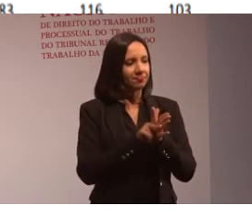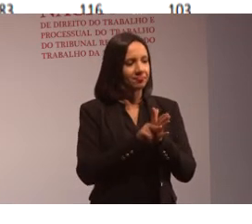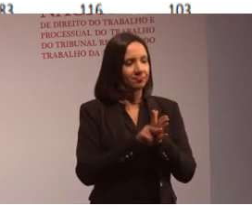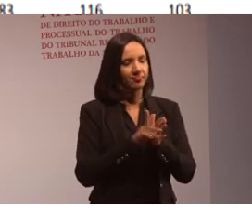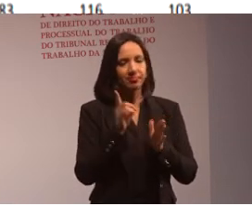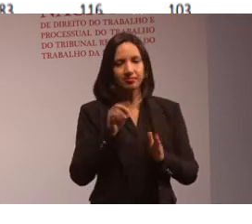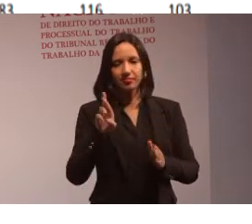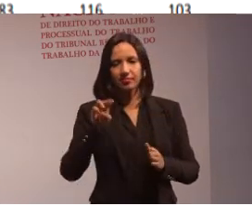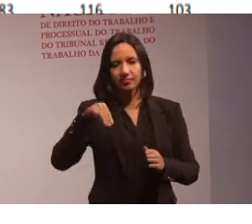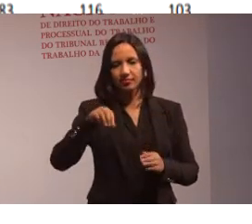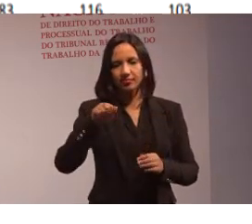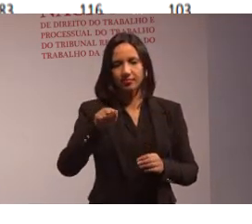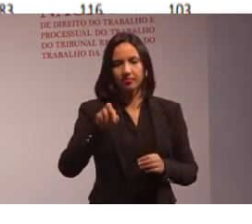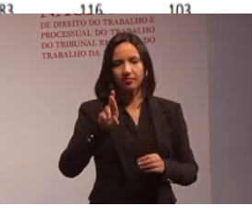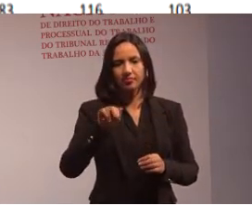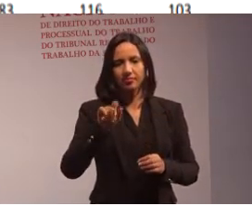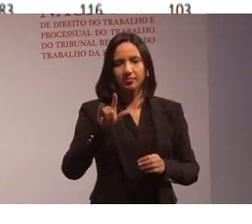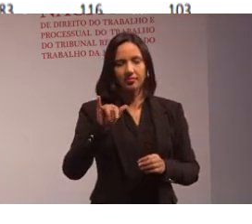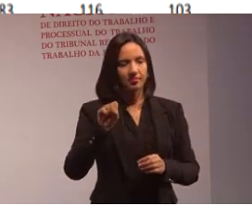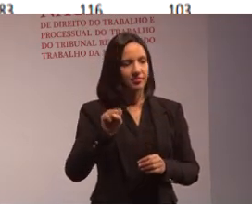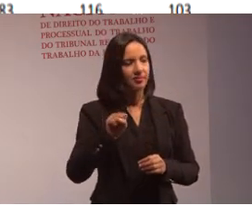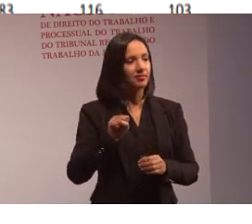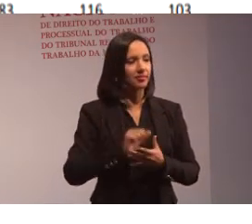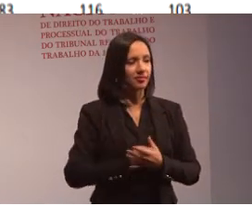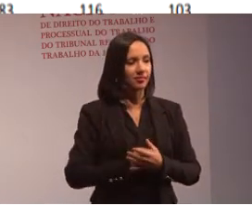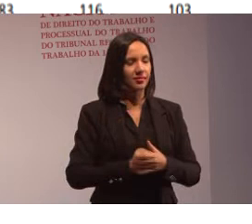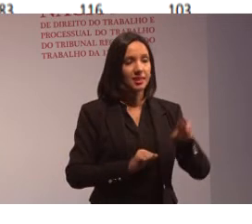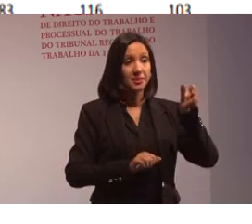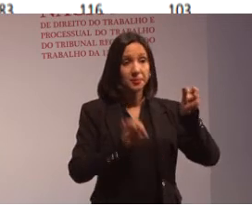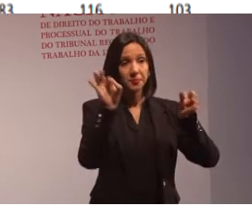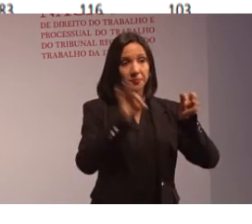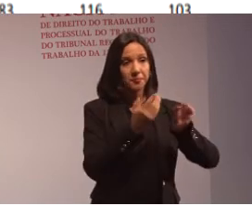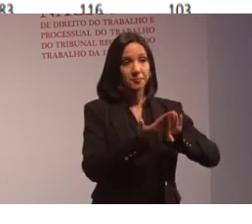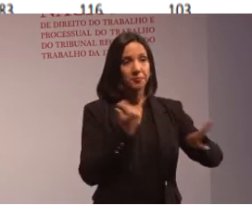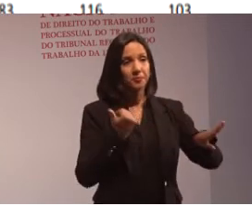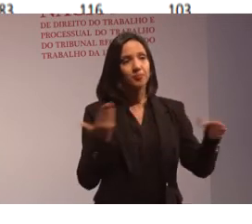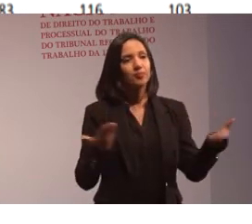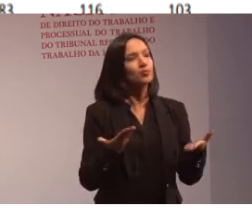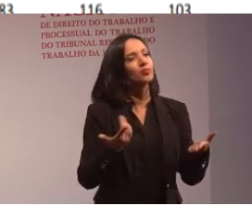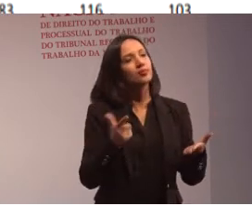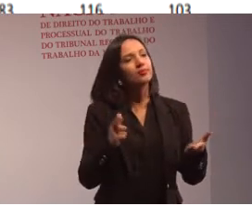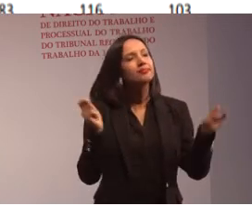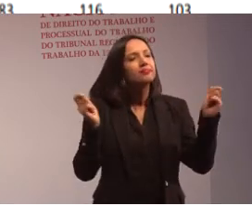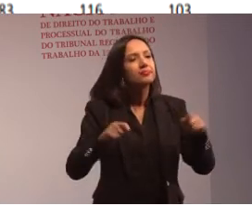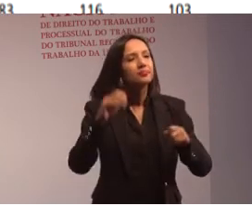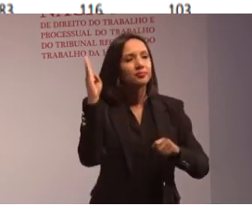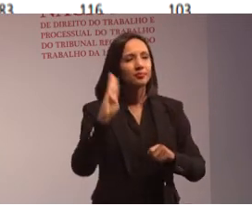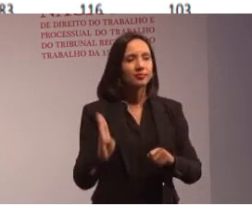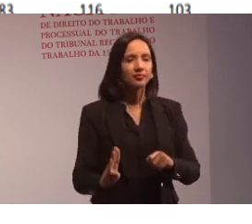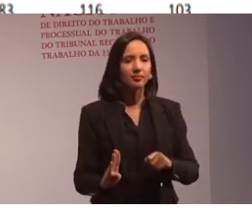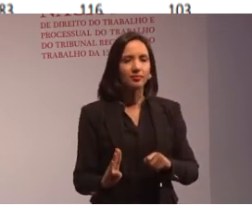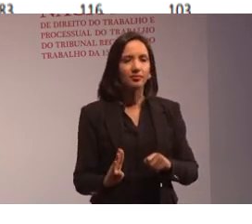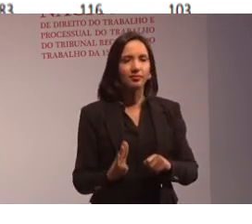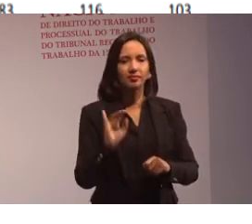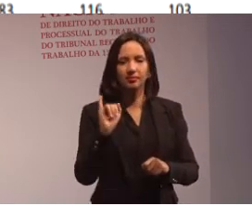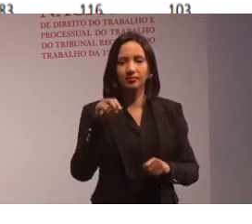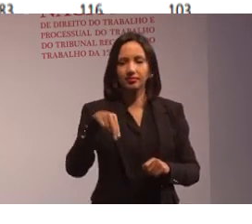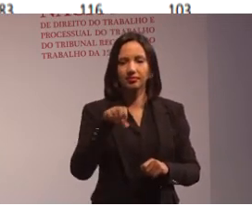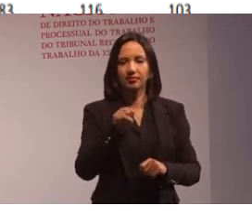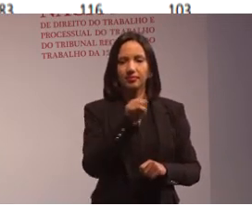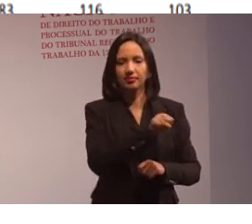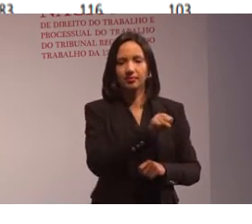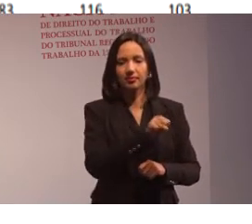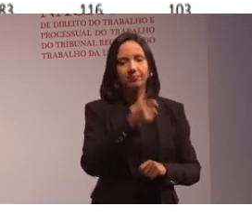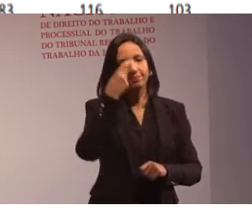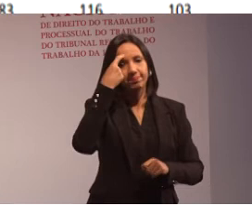doutora Ana Marilles, cerca de 5% dos afastamentos por incapacidade no Brasil, pelo INSS, são de